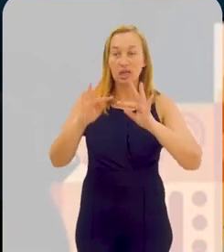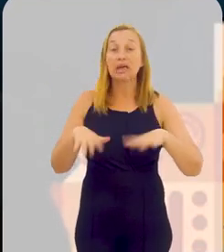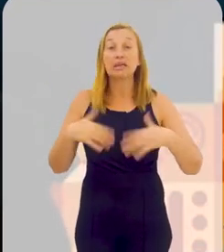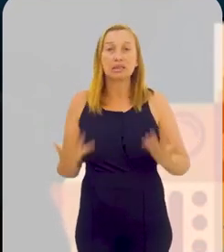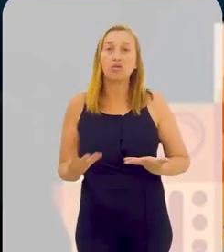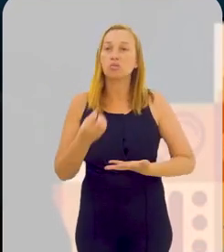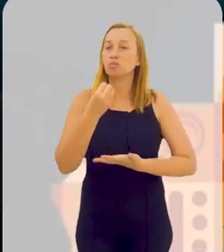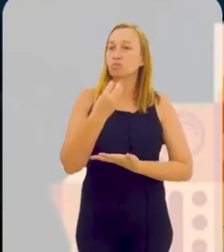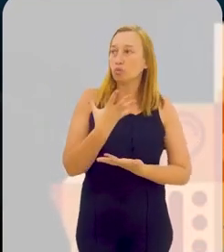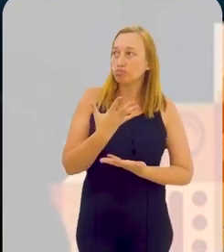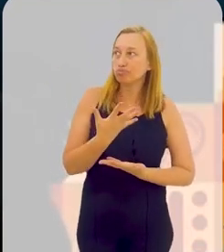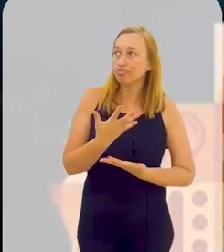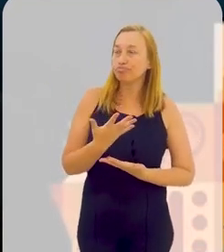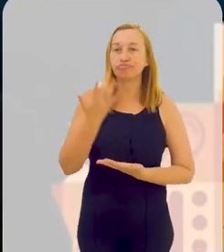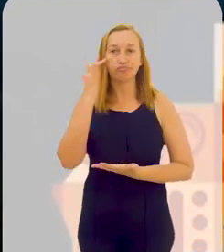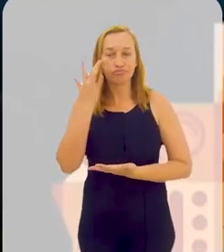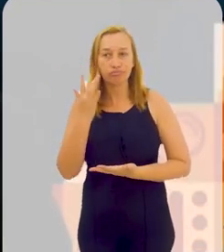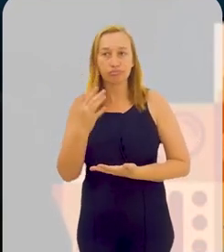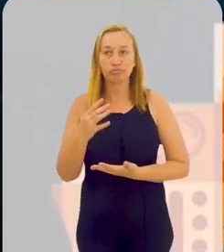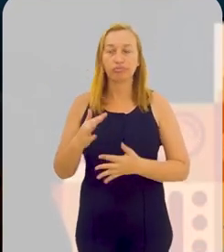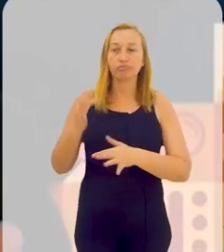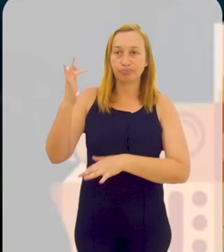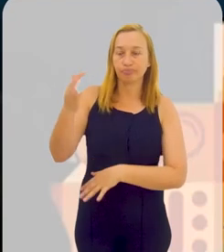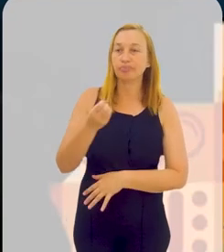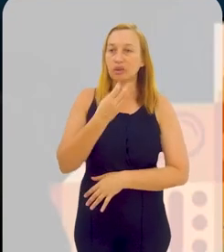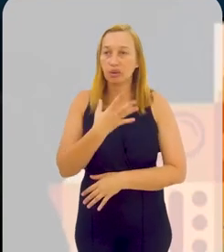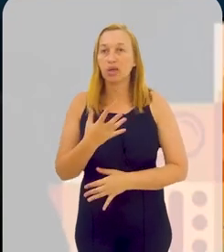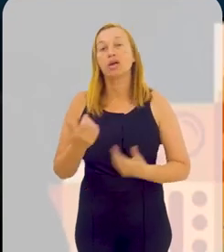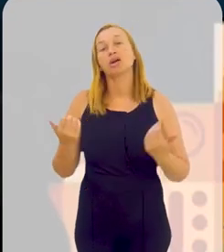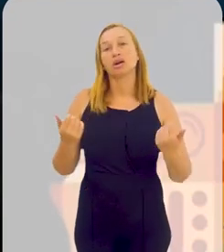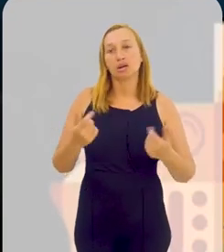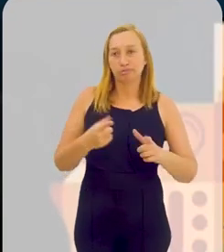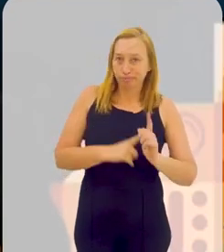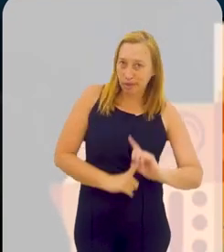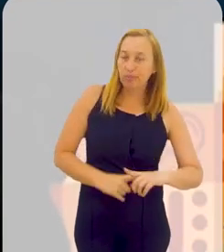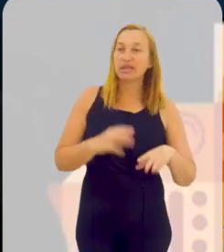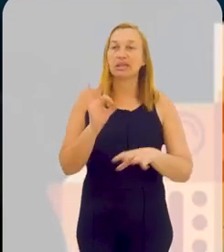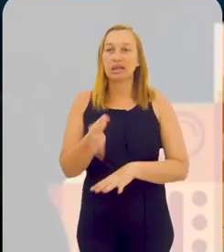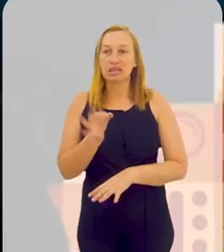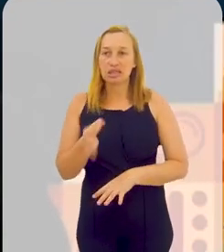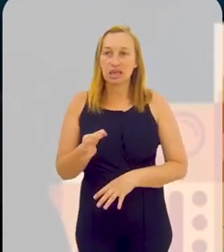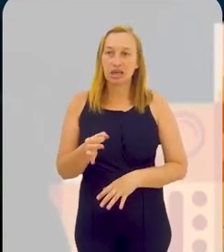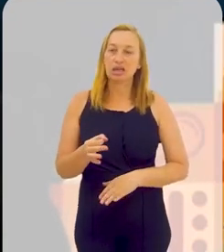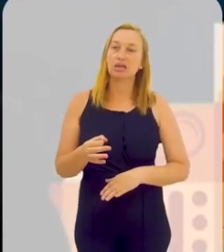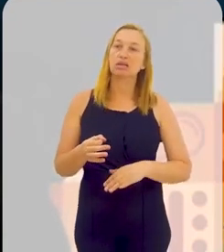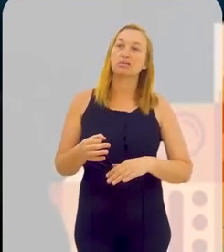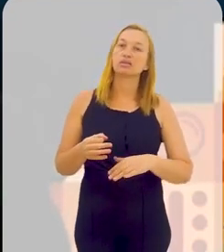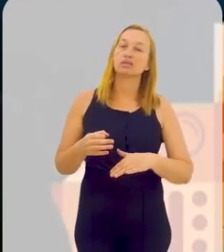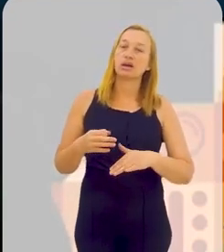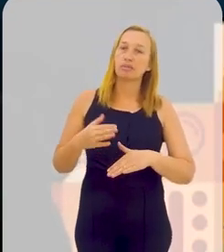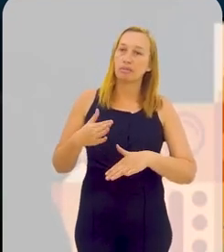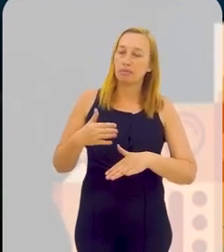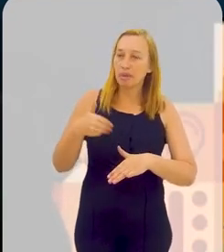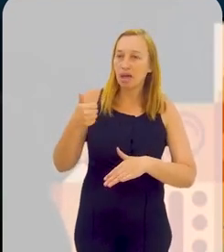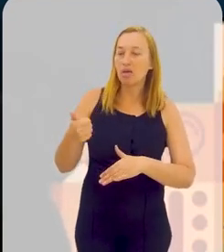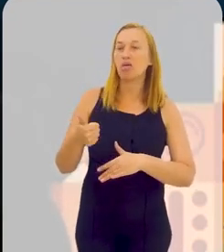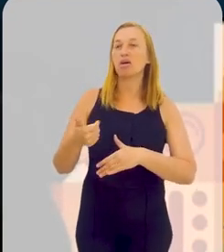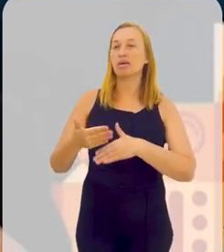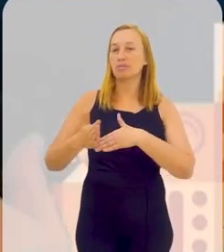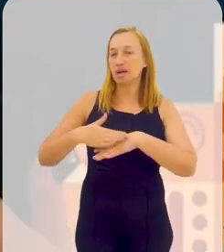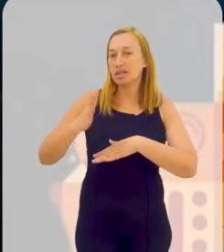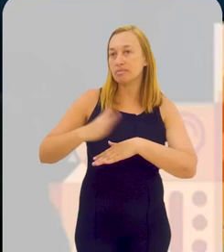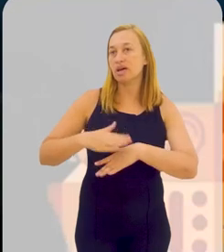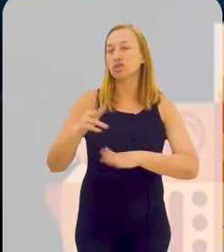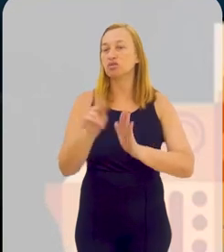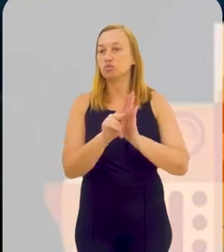Então, muito positivo, eu acho que a perspectiva é muito boa. É claro que a gente depende da maturação dos projetos,